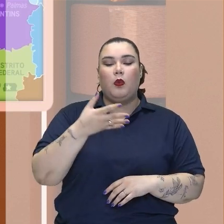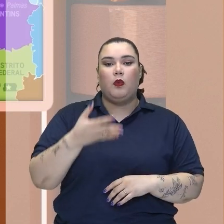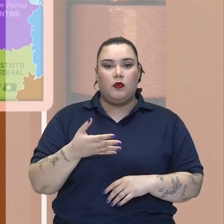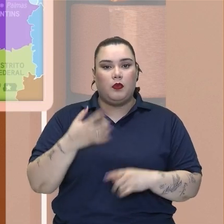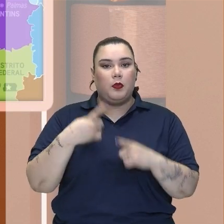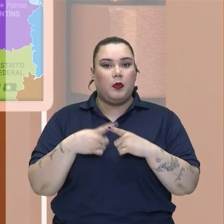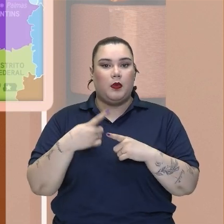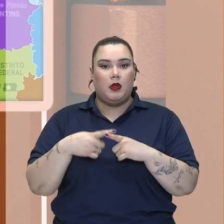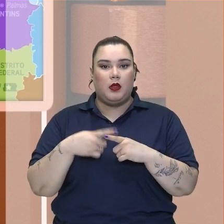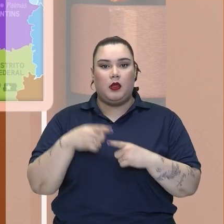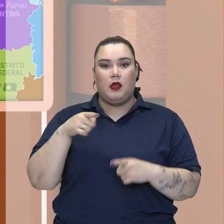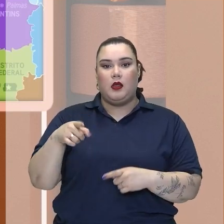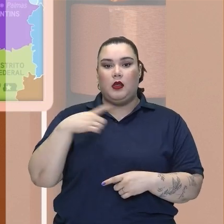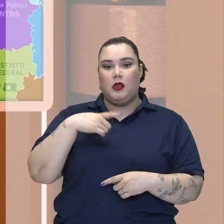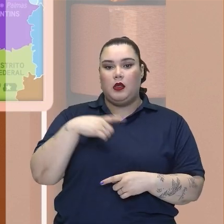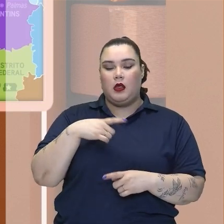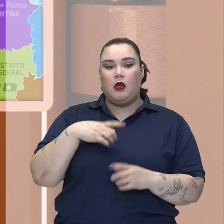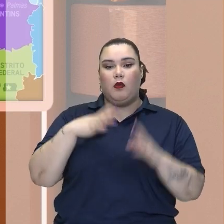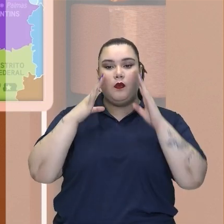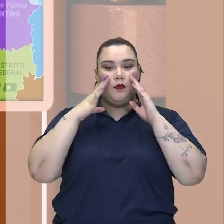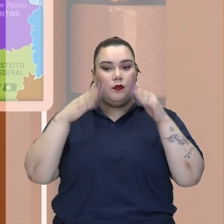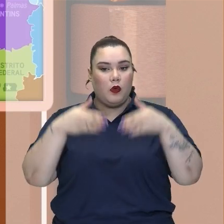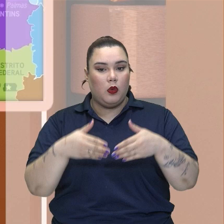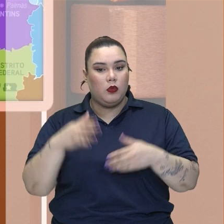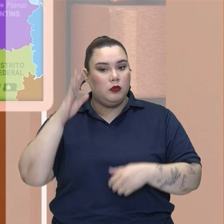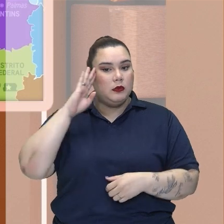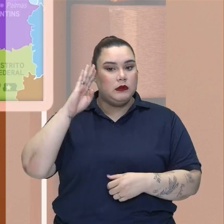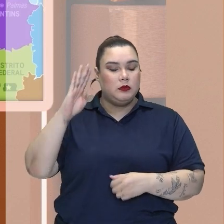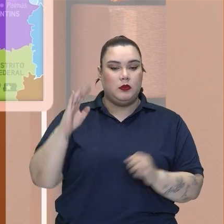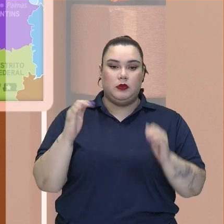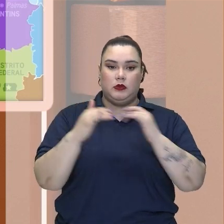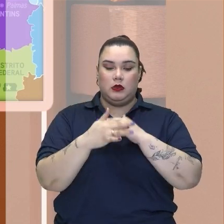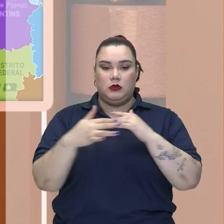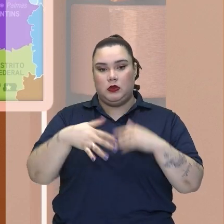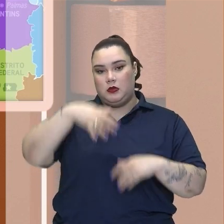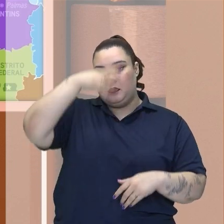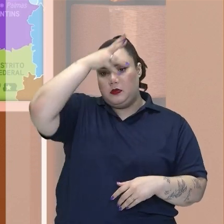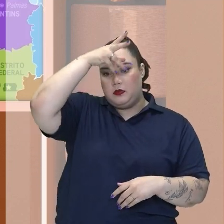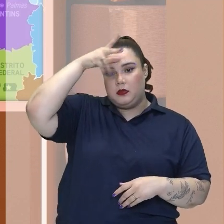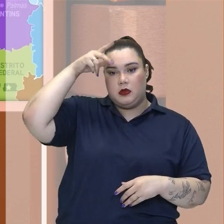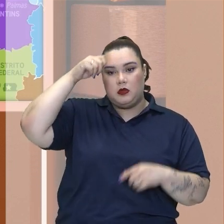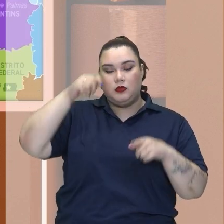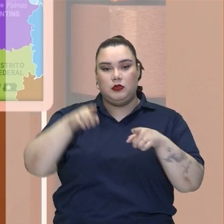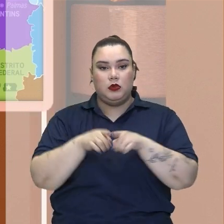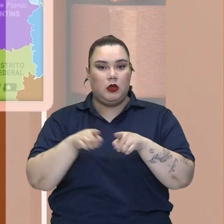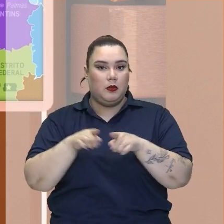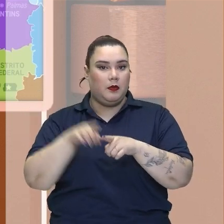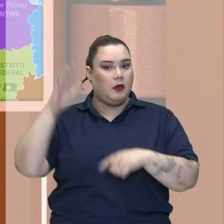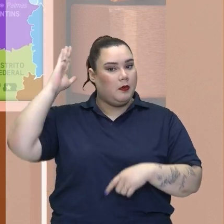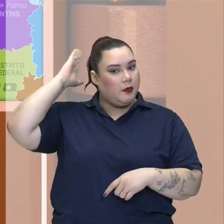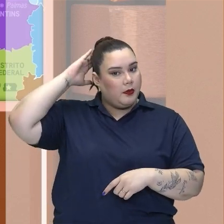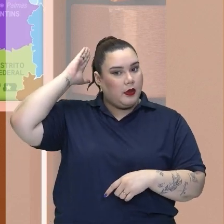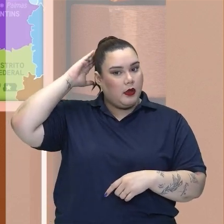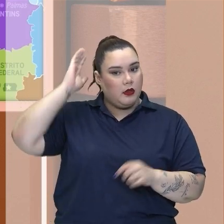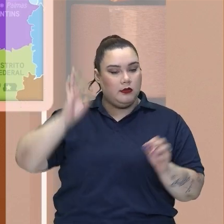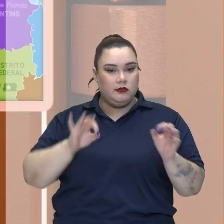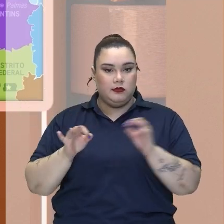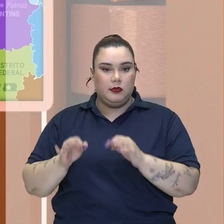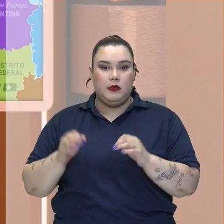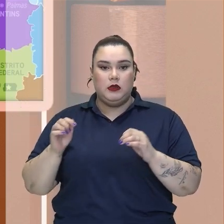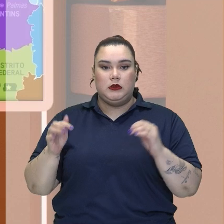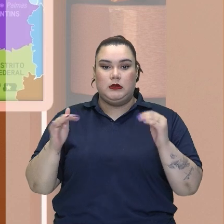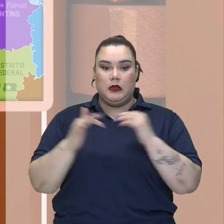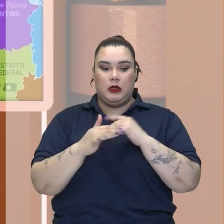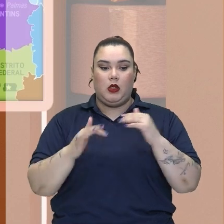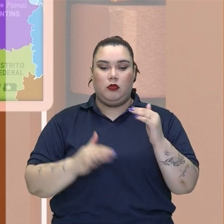processo ele ainda está concentrado principalmente nas cidades de Manaus e Belém, com o desenvolvimento urbano